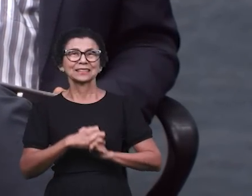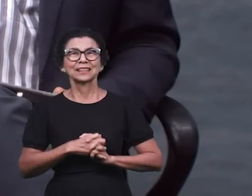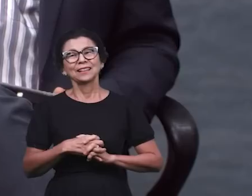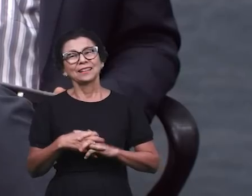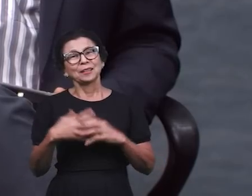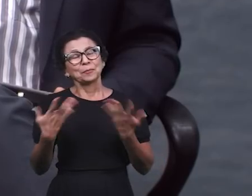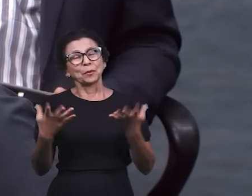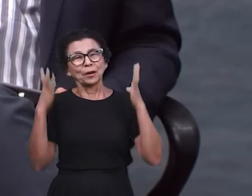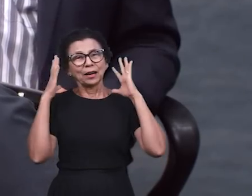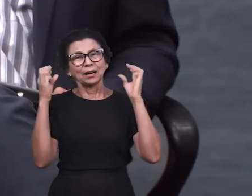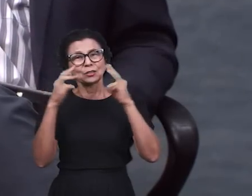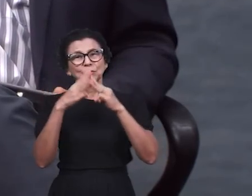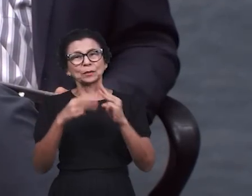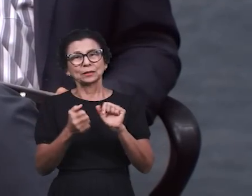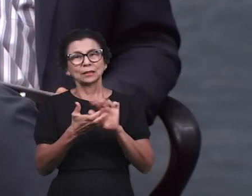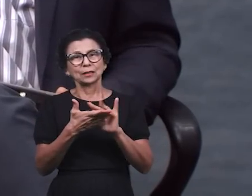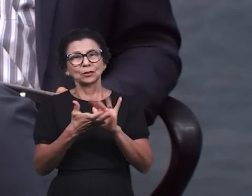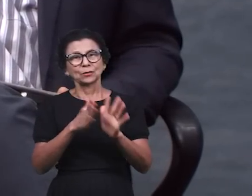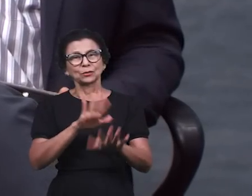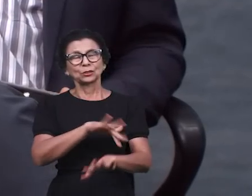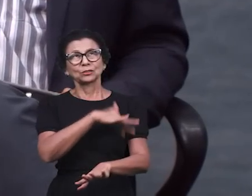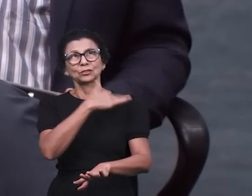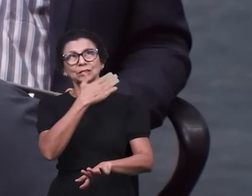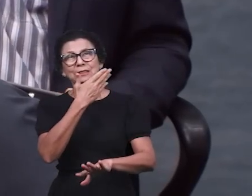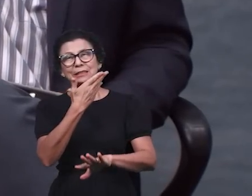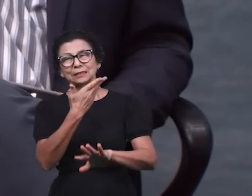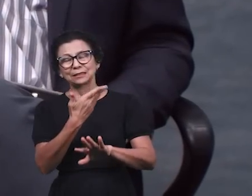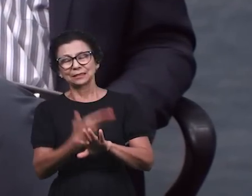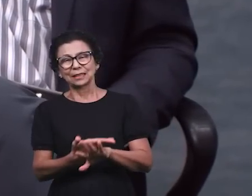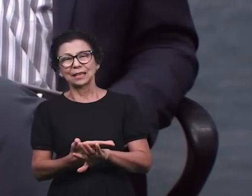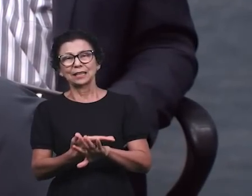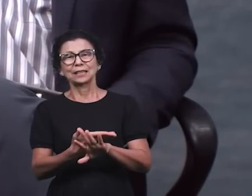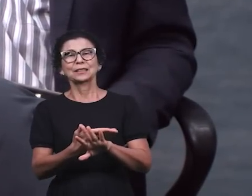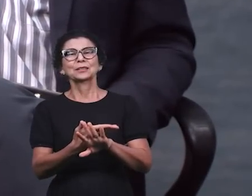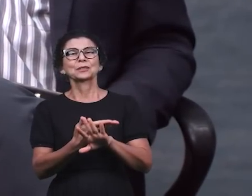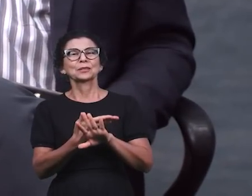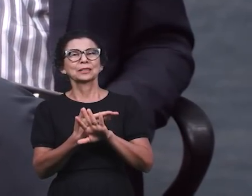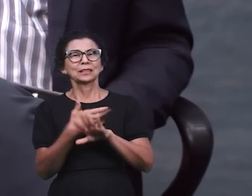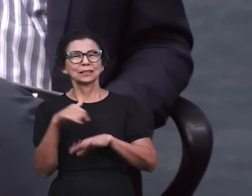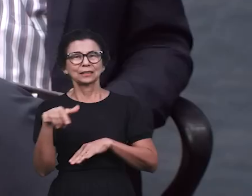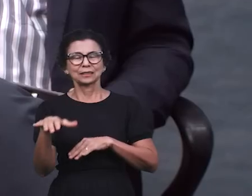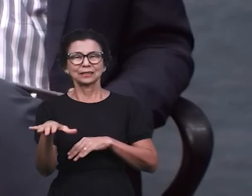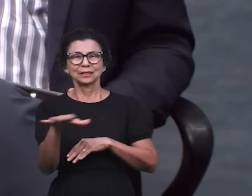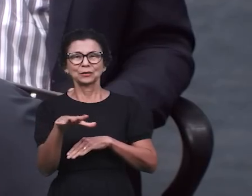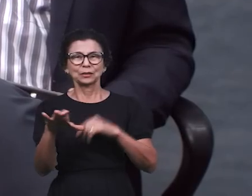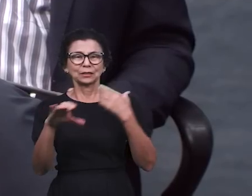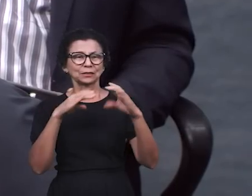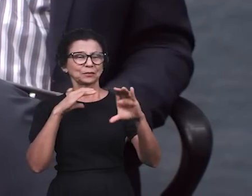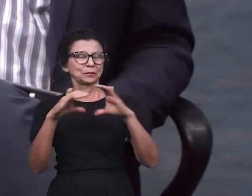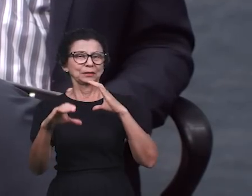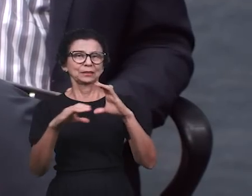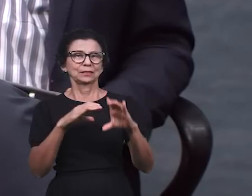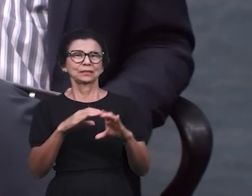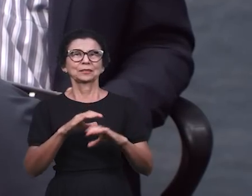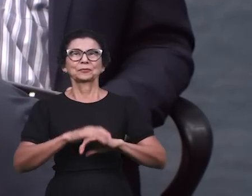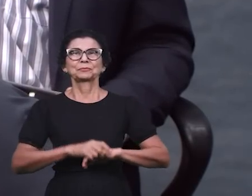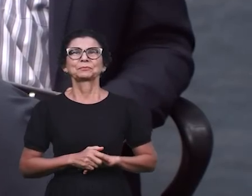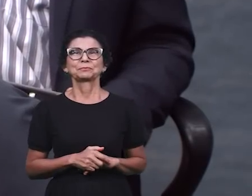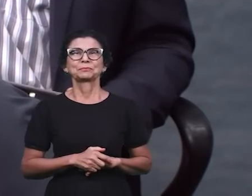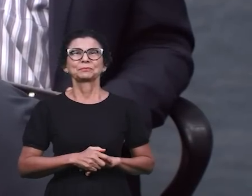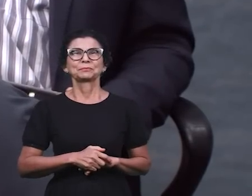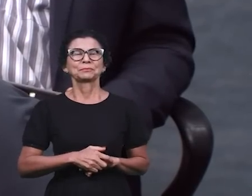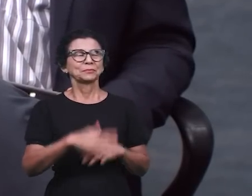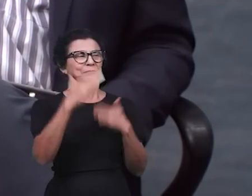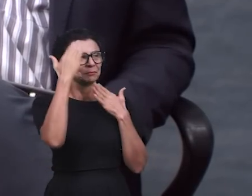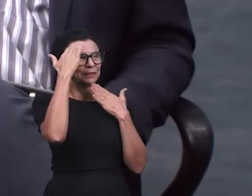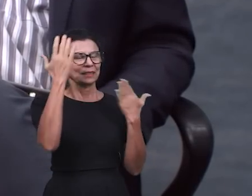Manaim é louvor o dia inteiro. Aqui o nosso sistema de comunicação também vive essa experiência. E você aqui está em casa.